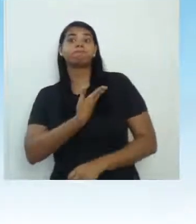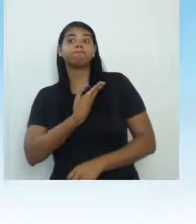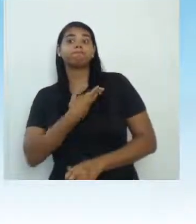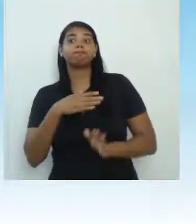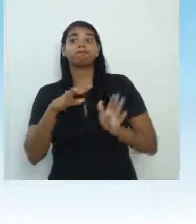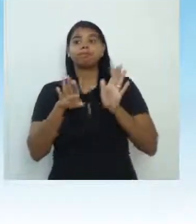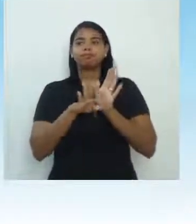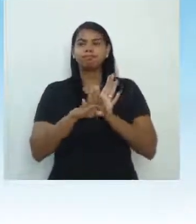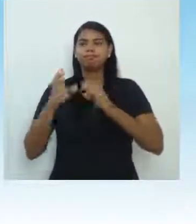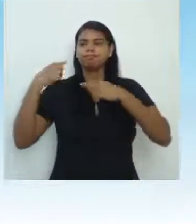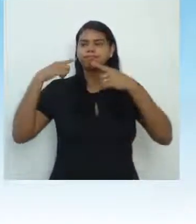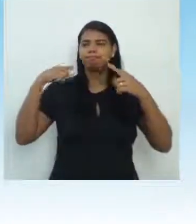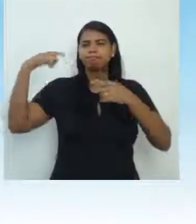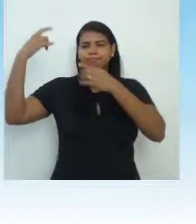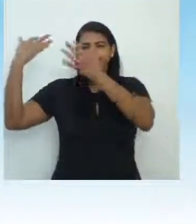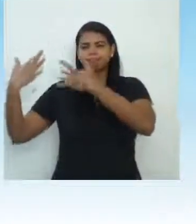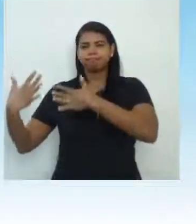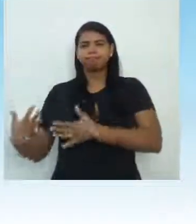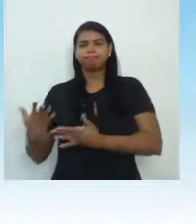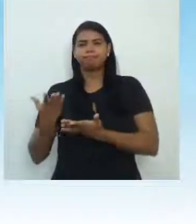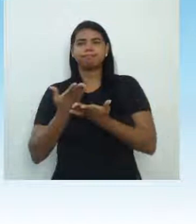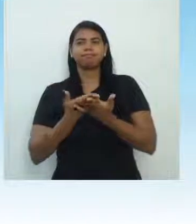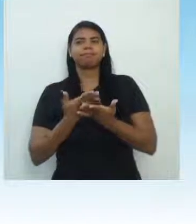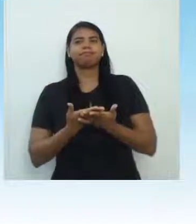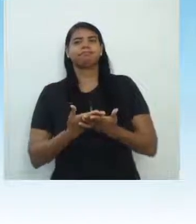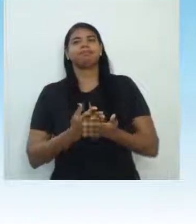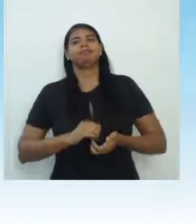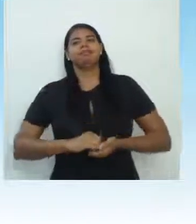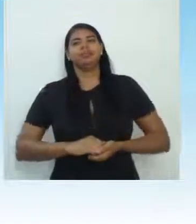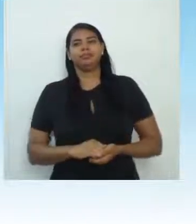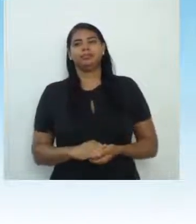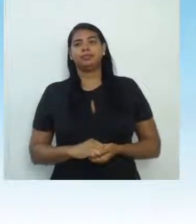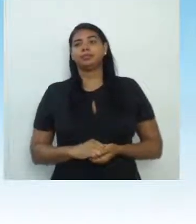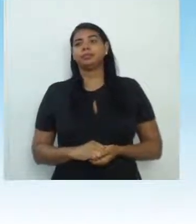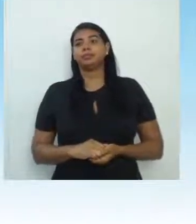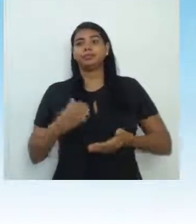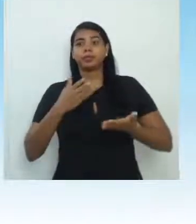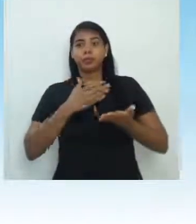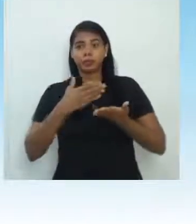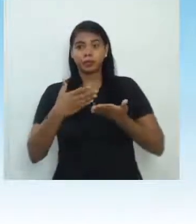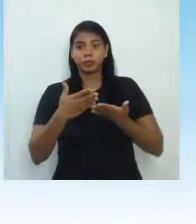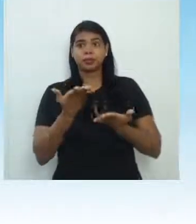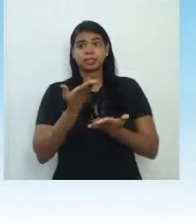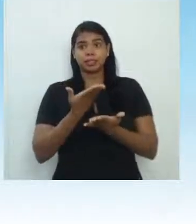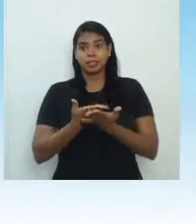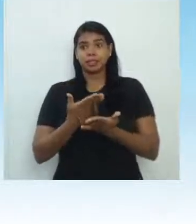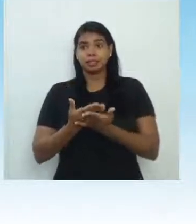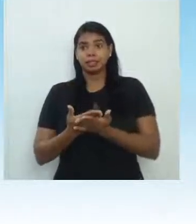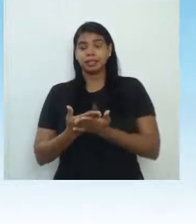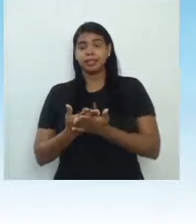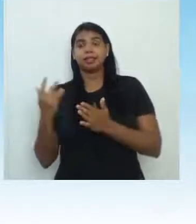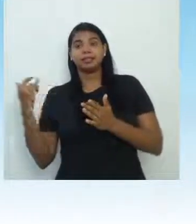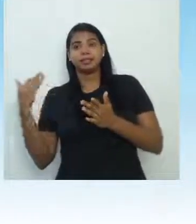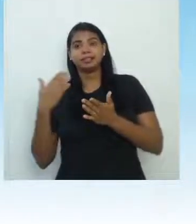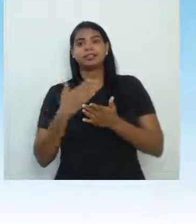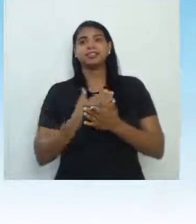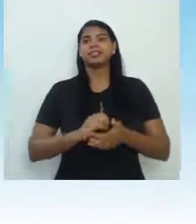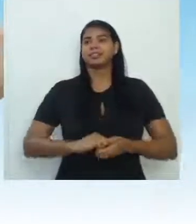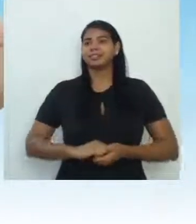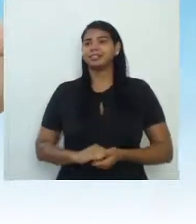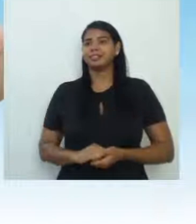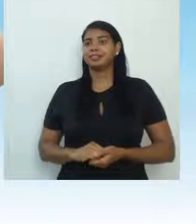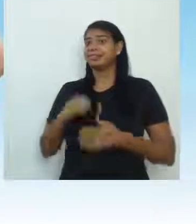para a gente poder dar essa super aula. Mas eu estou pensando que é melhor a gente começar, porque ele está atrasado. Epa,